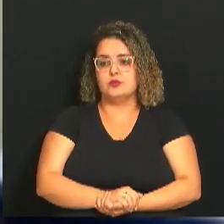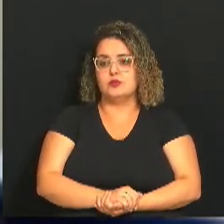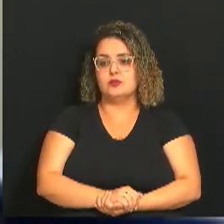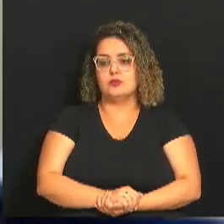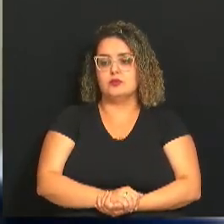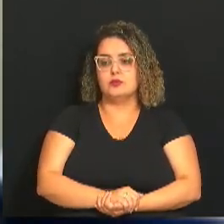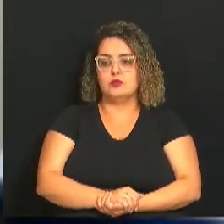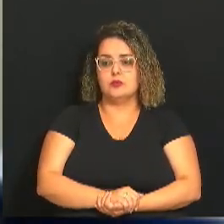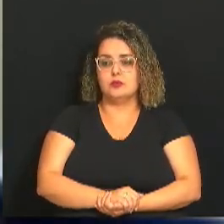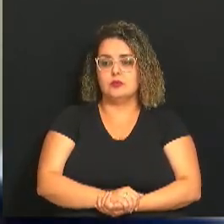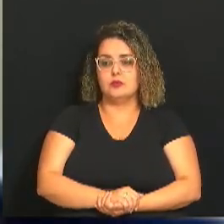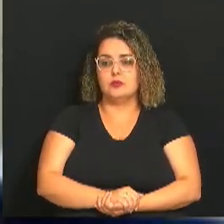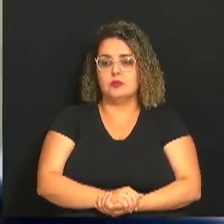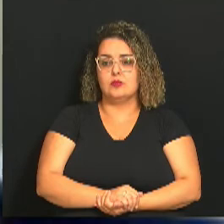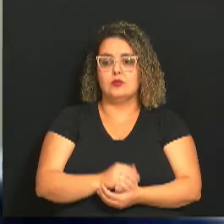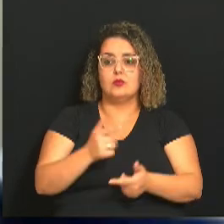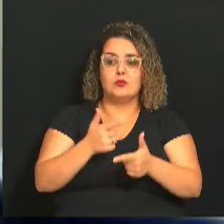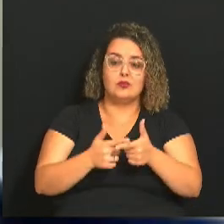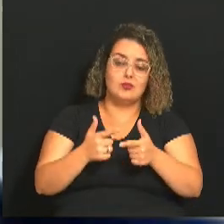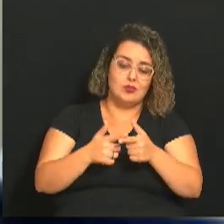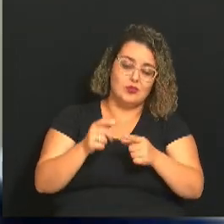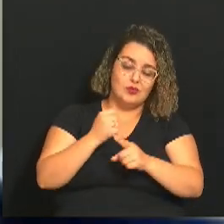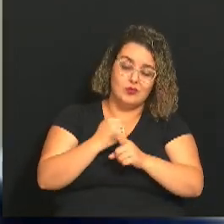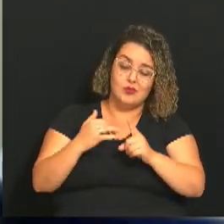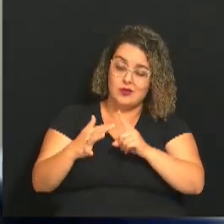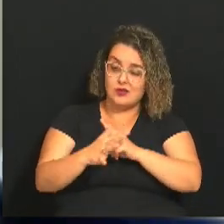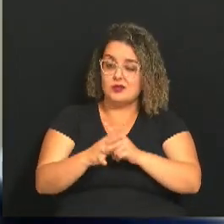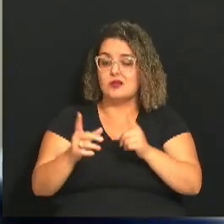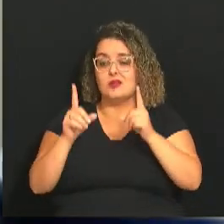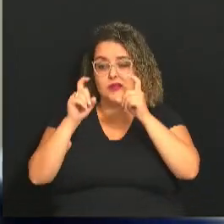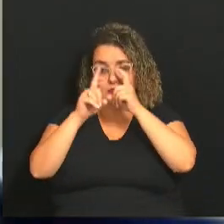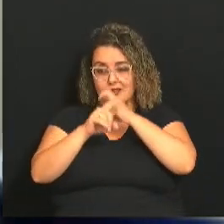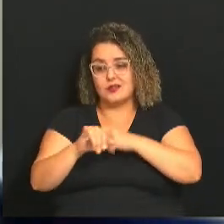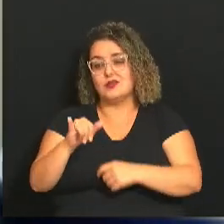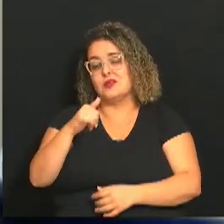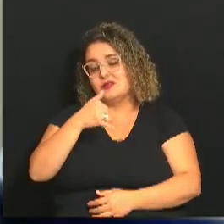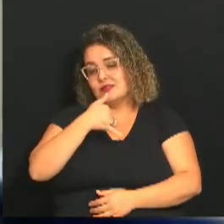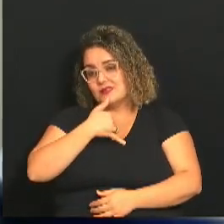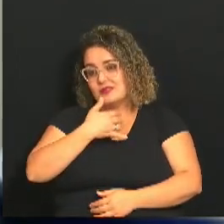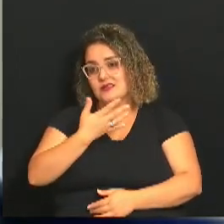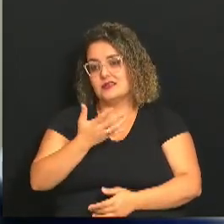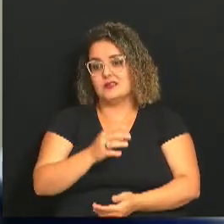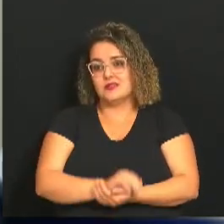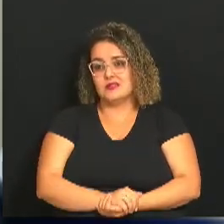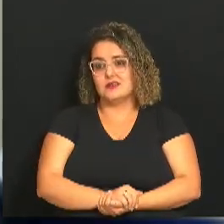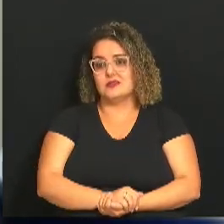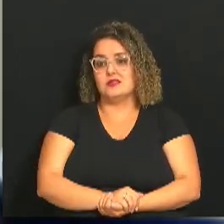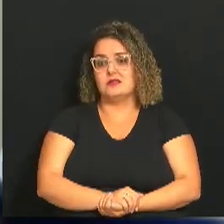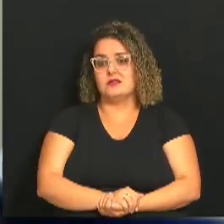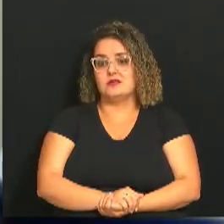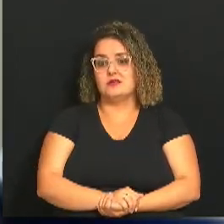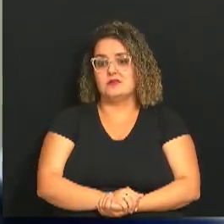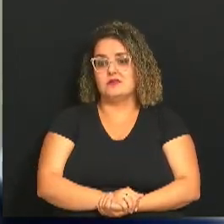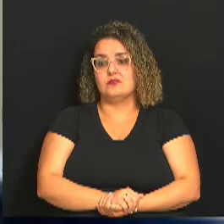com problema aí social, né? E é muito triste, e muita coisa pode ser